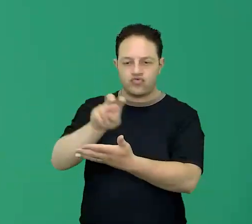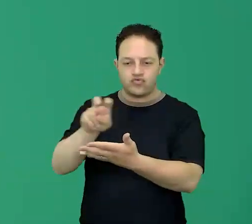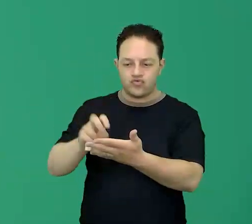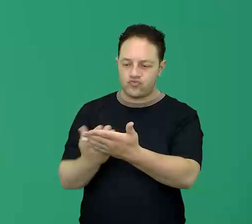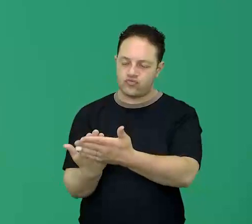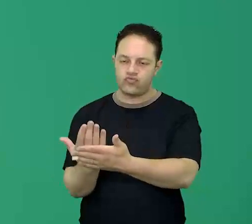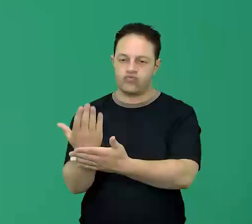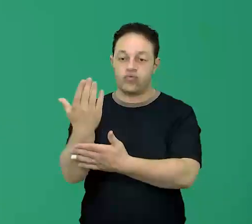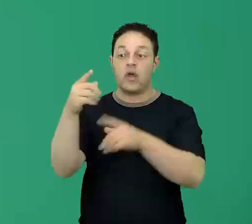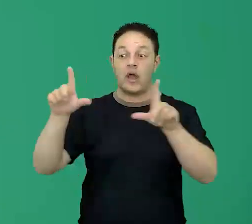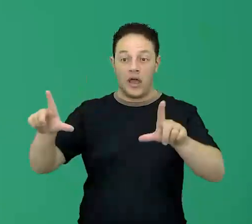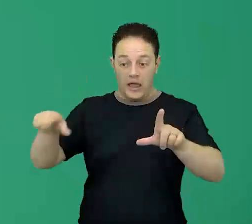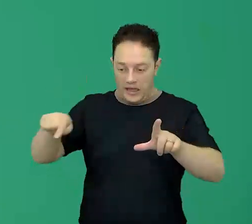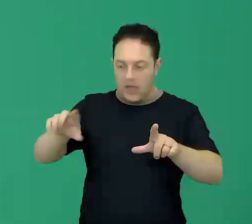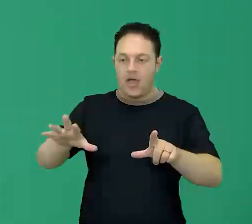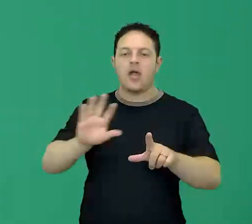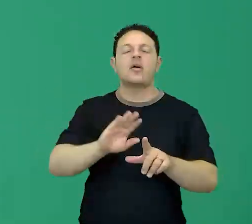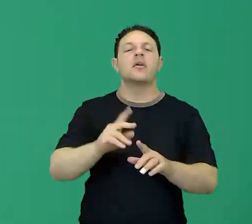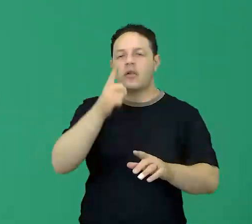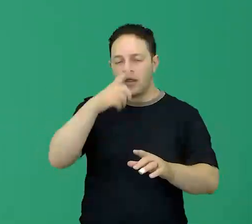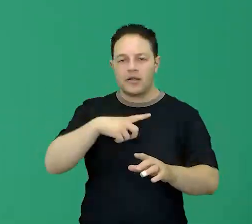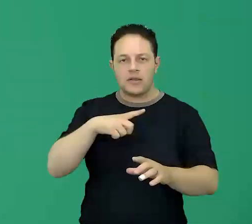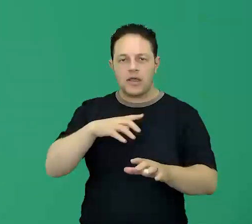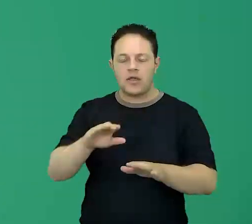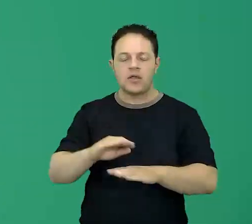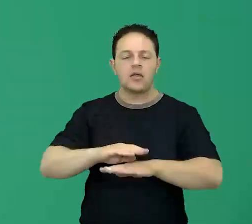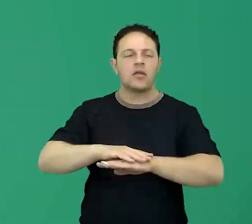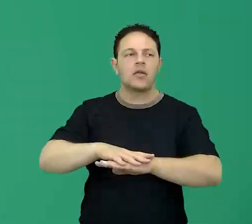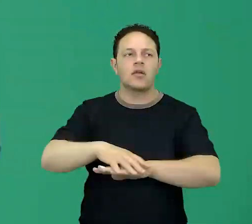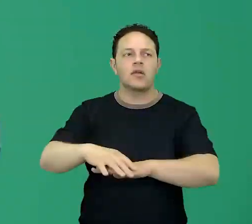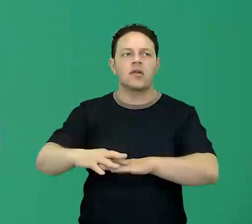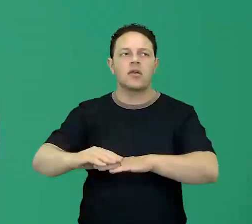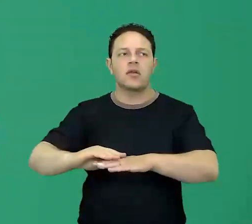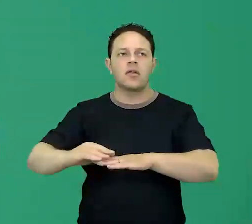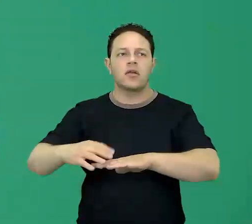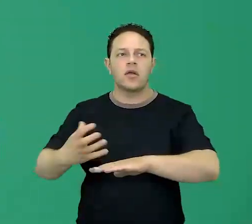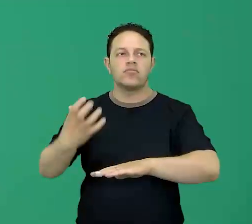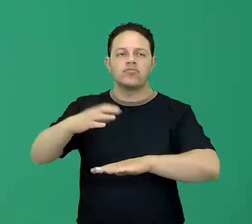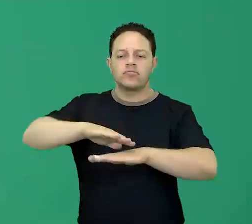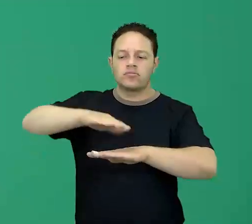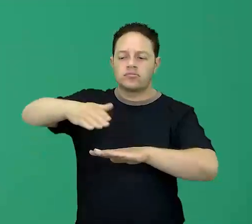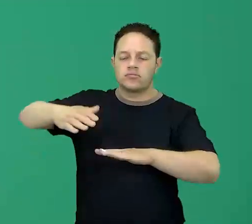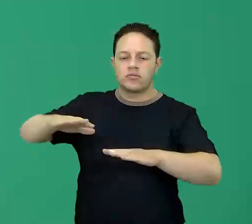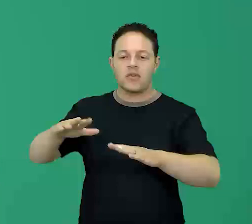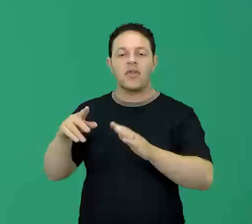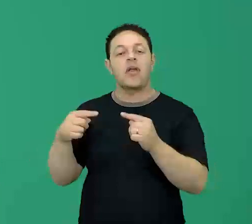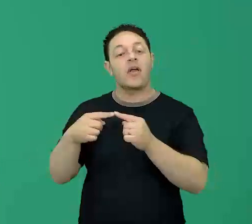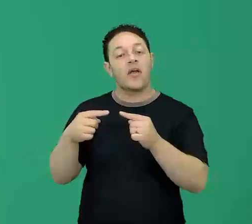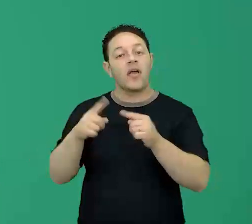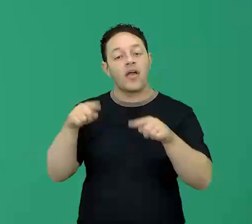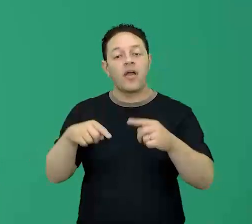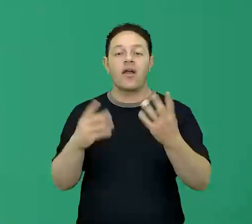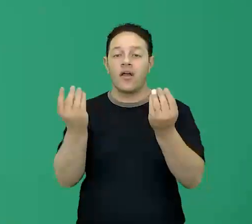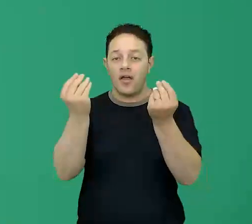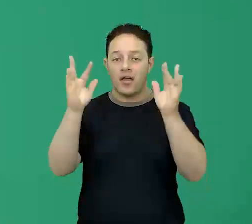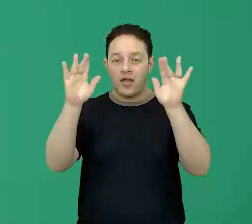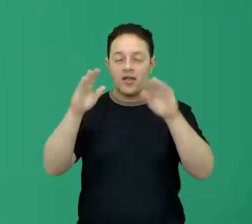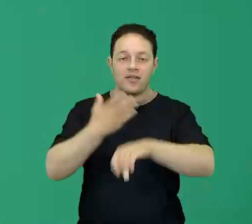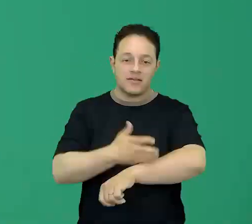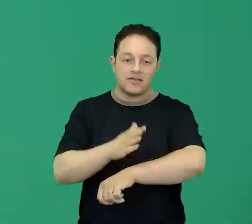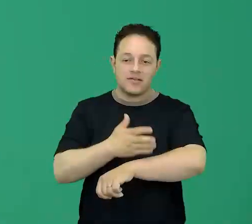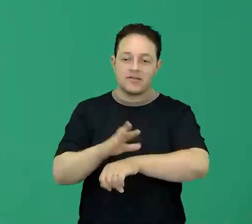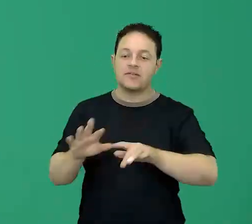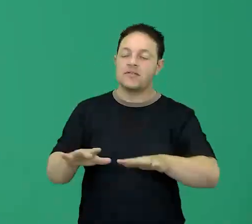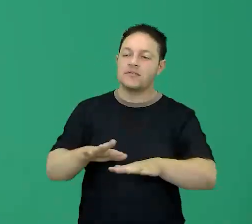em 3D do campus e esses mapas em 3D da cartografia tátil, que está envolvendo o nosso tato,